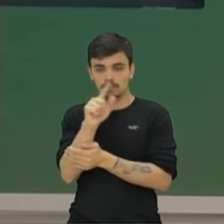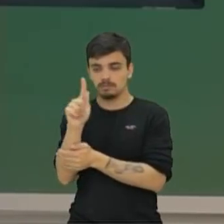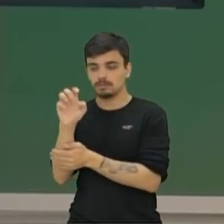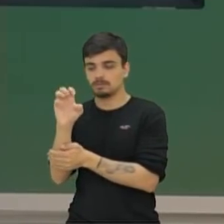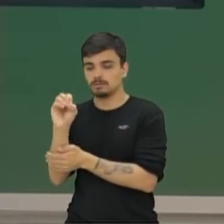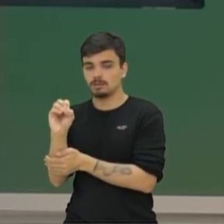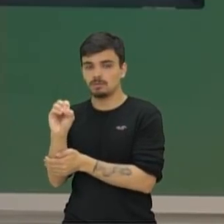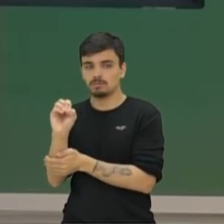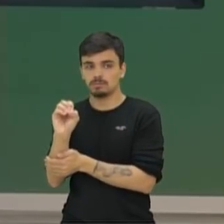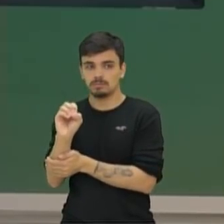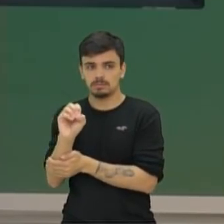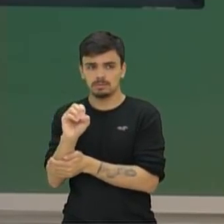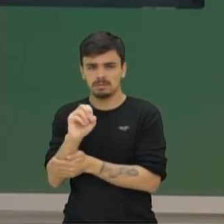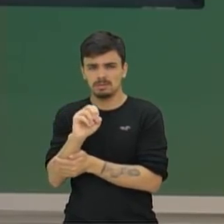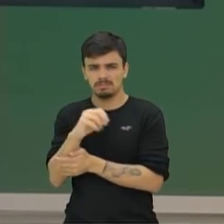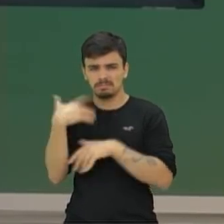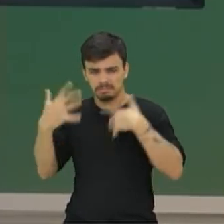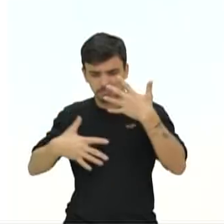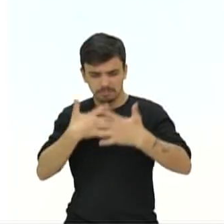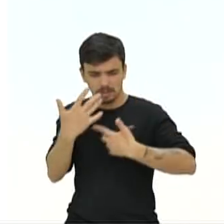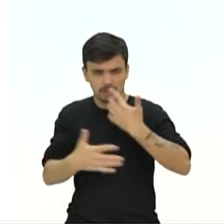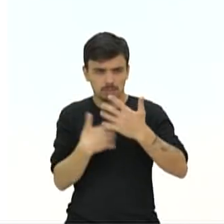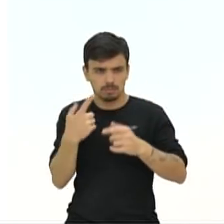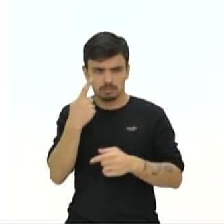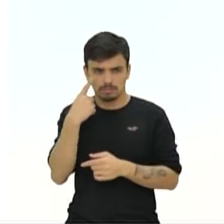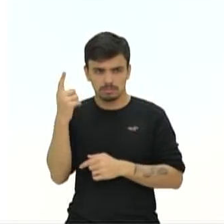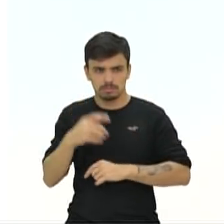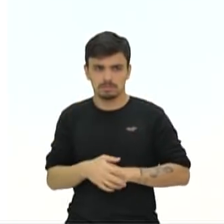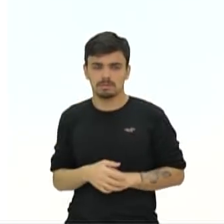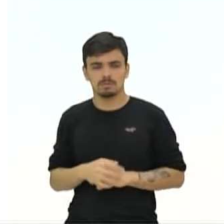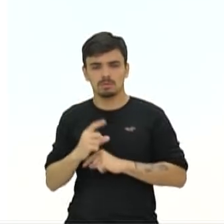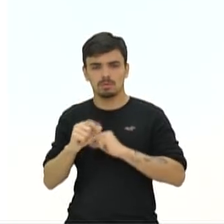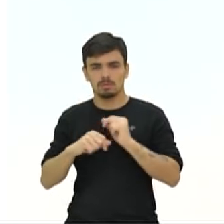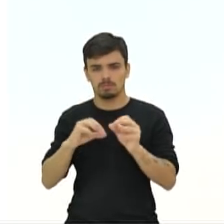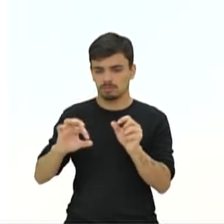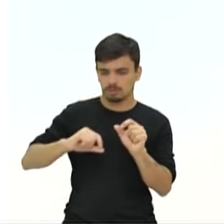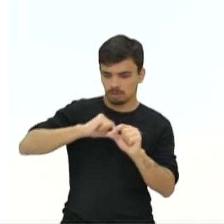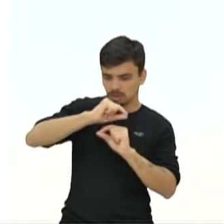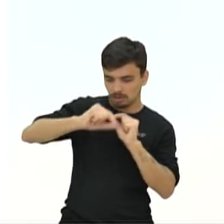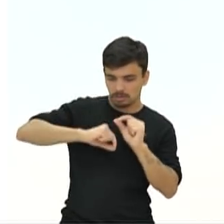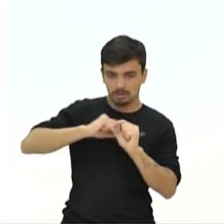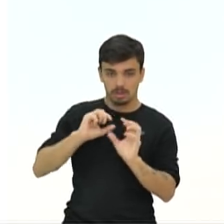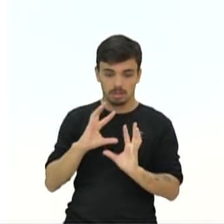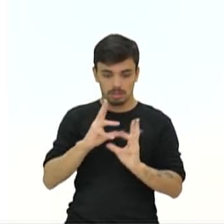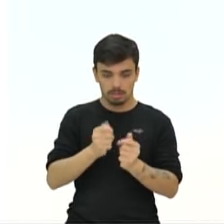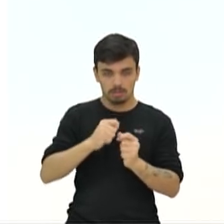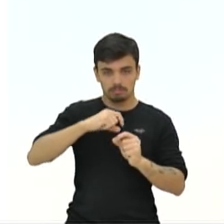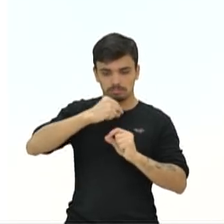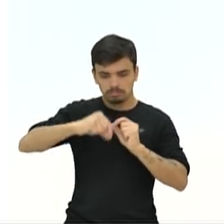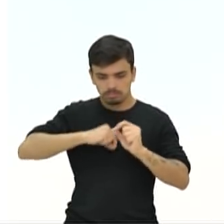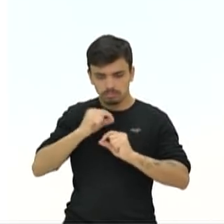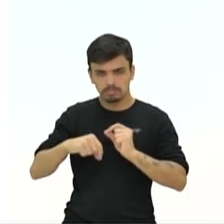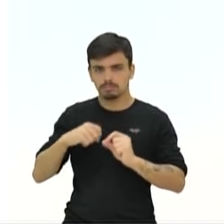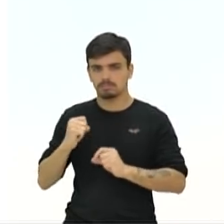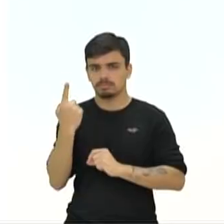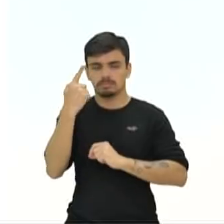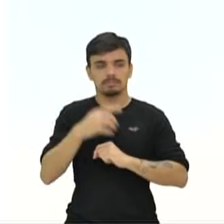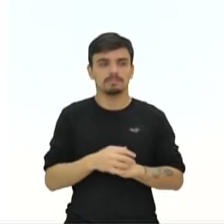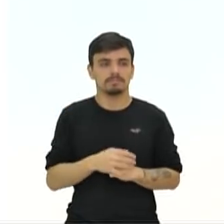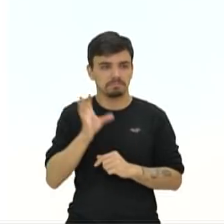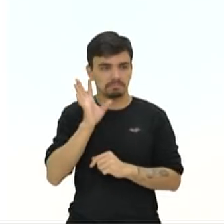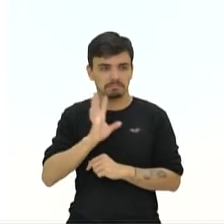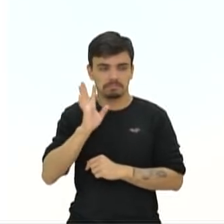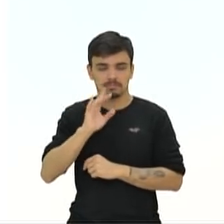o geocentrismo, que bagunça, né, galerinha? Todo mundo ao redor da Terra, não ia dar muito certo, né? Olha que bacana. Bacana isso,